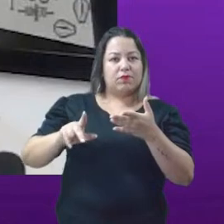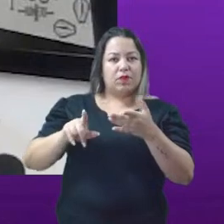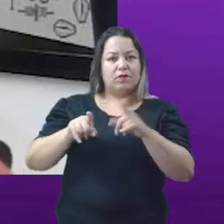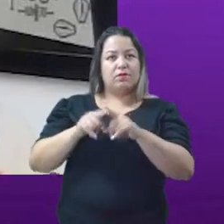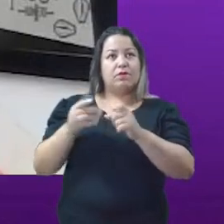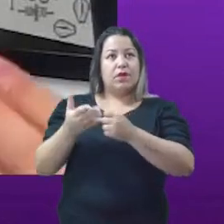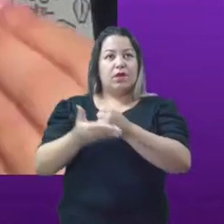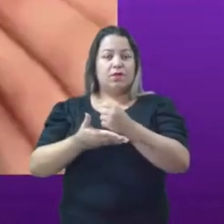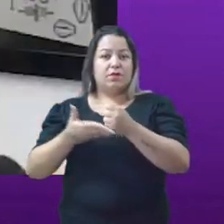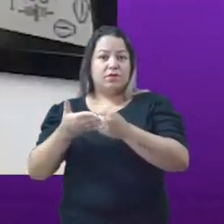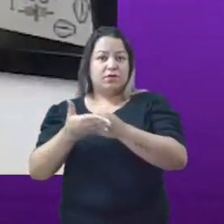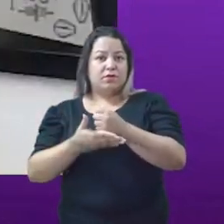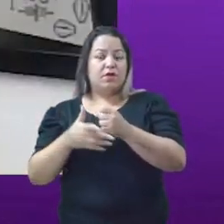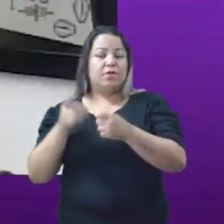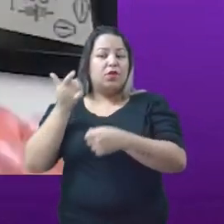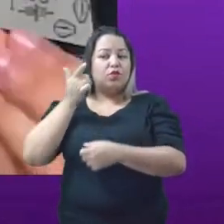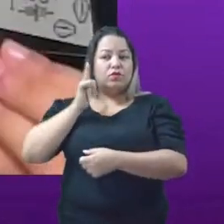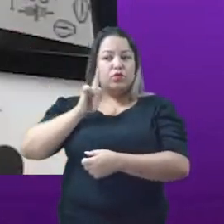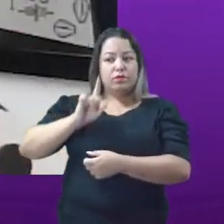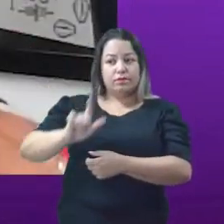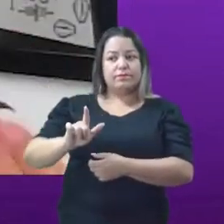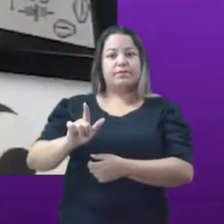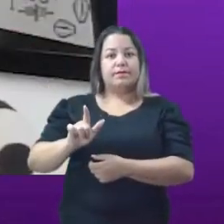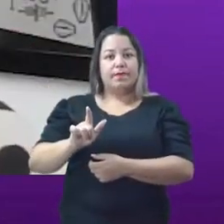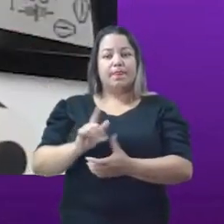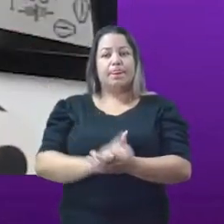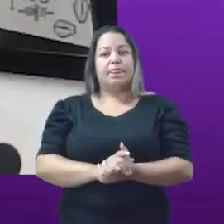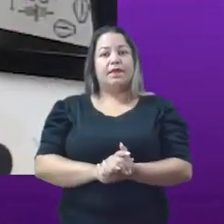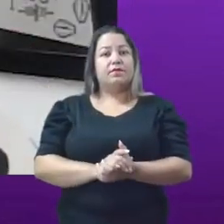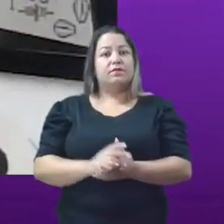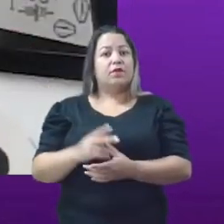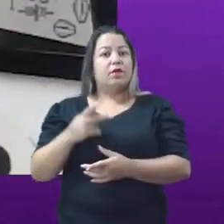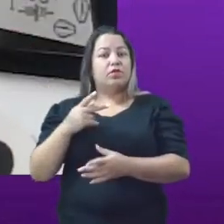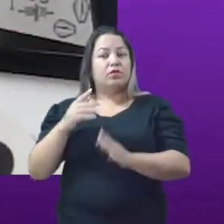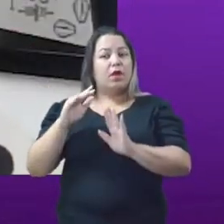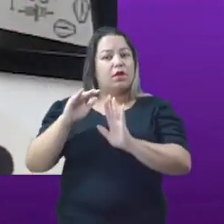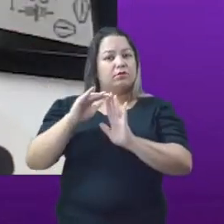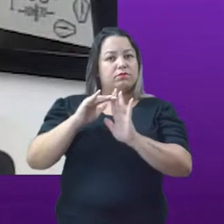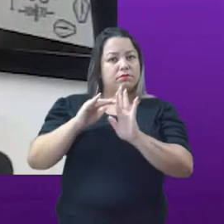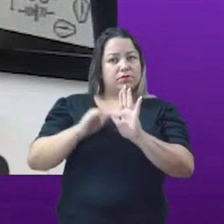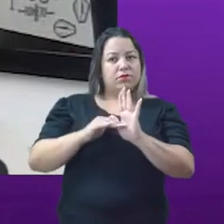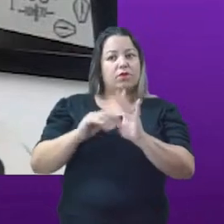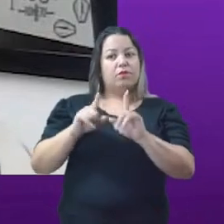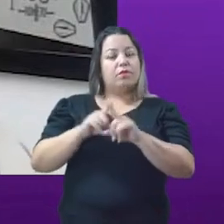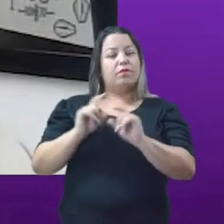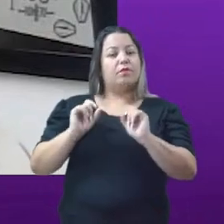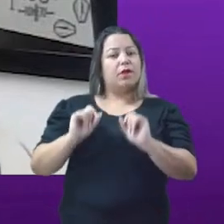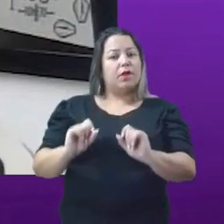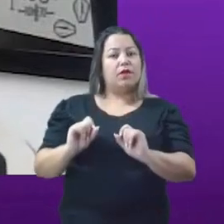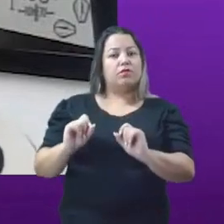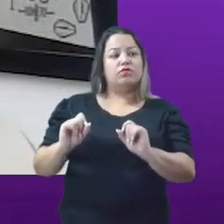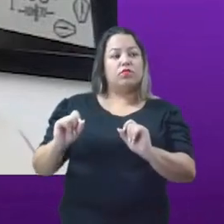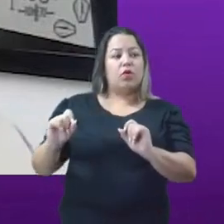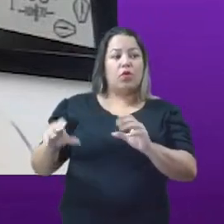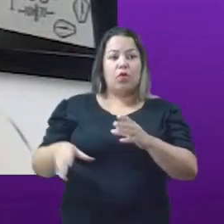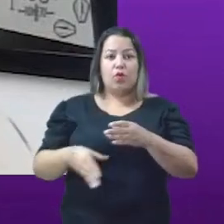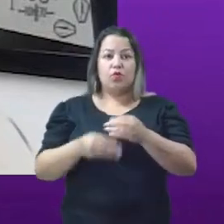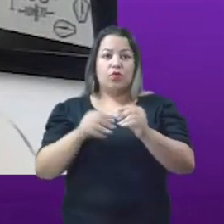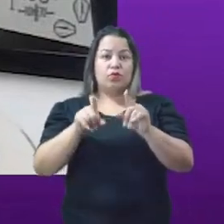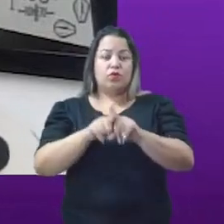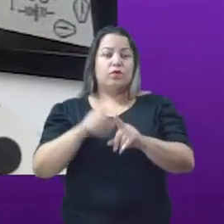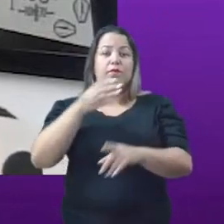no processo de repetição e citação das normas. Uma essência presumida, né,